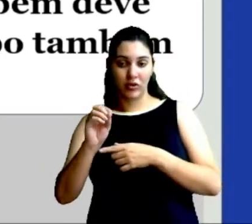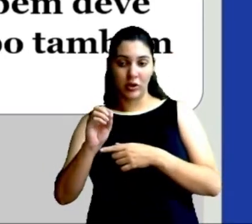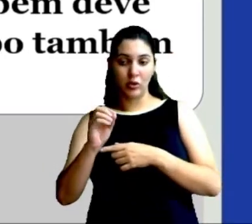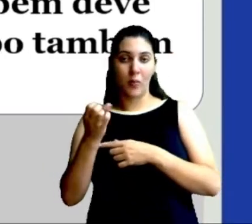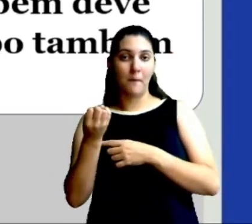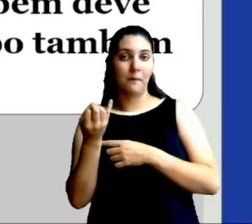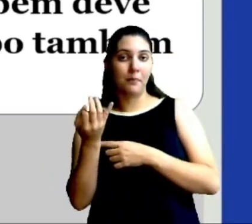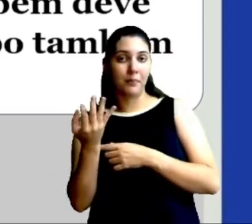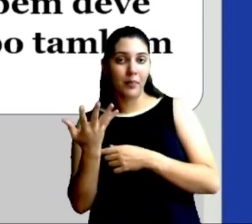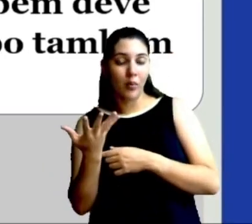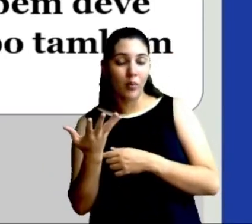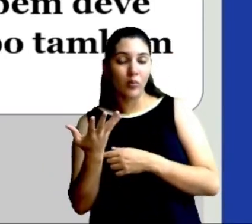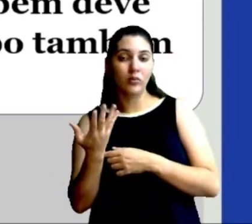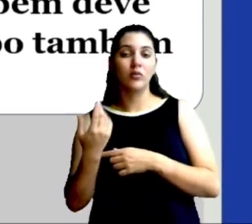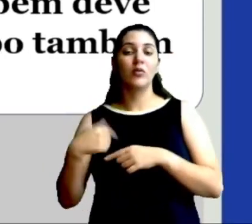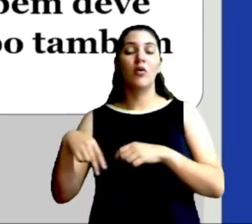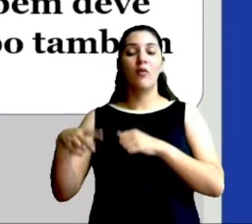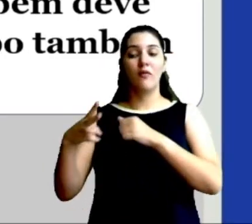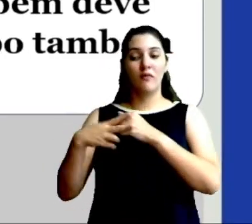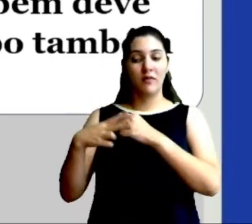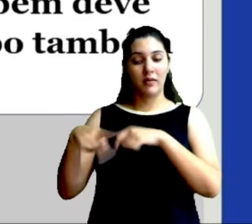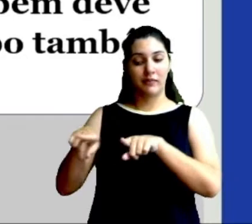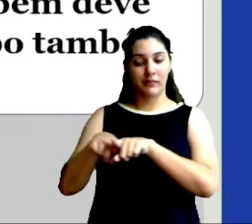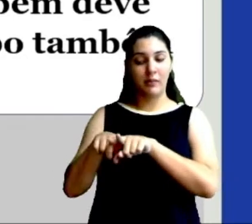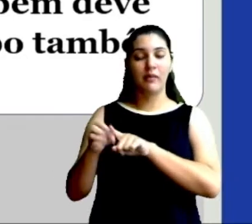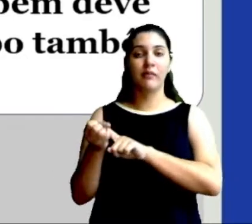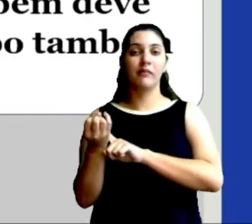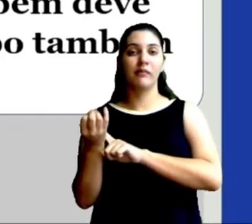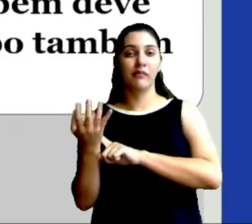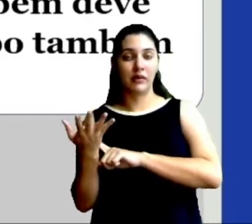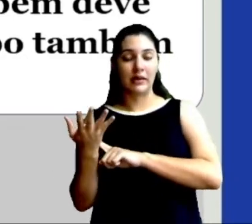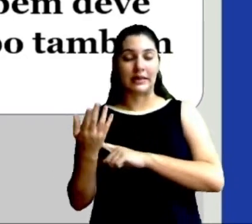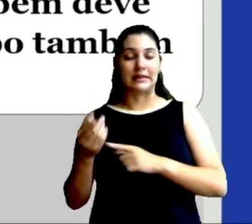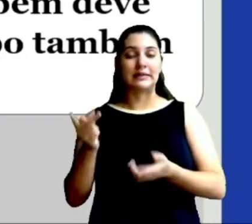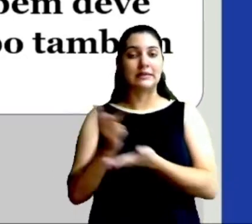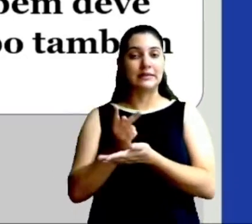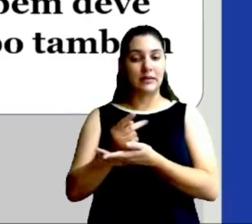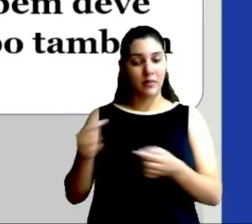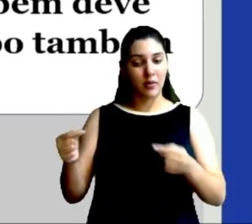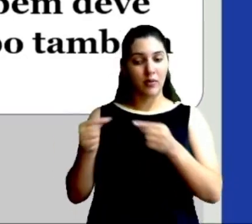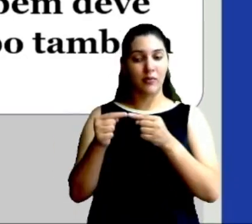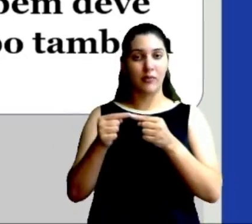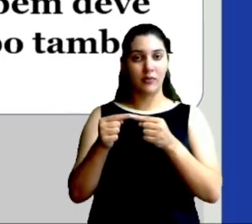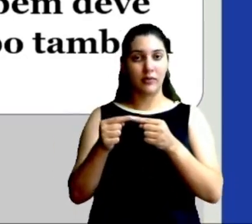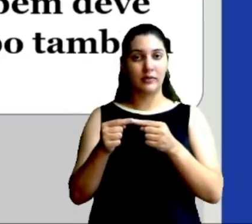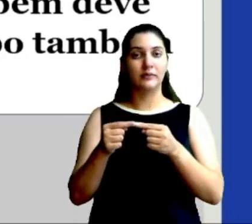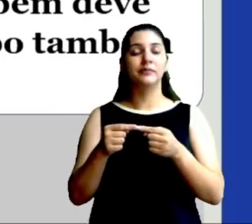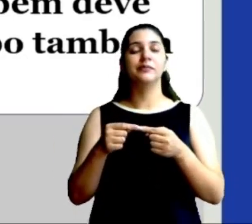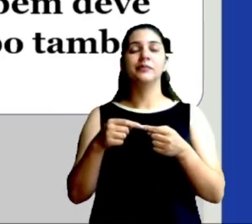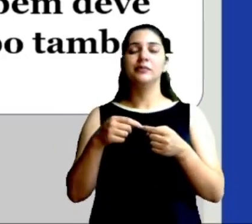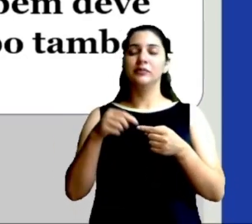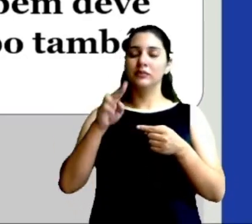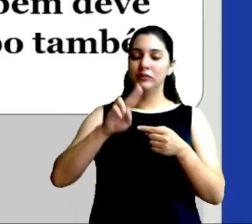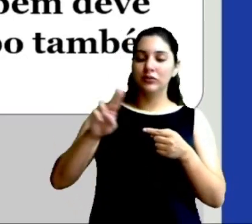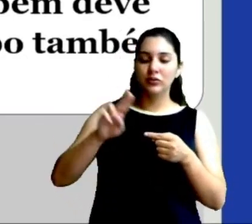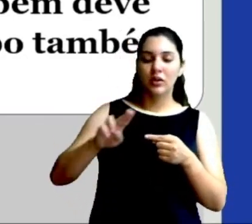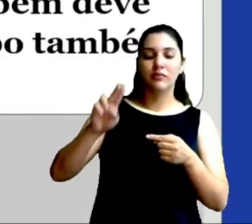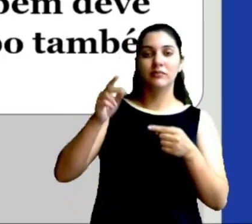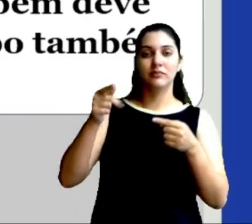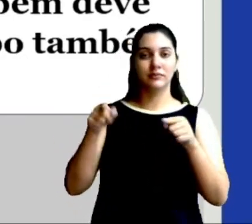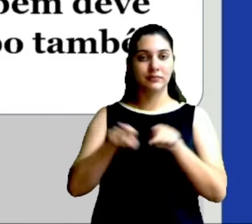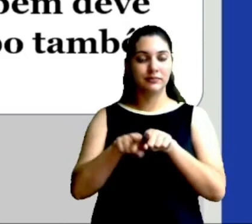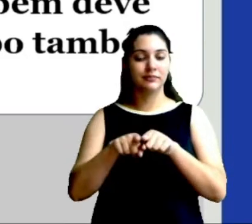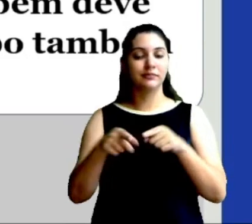também tem que ficar no plural. Então, a gente vai sempre concordar. É por isso que a gente fala de concordância. Ele vai andar